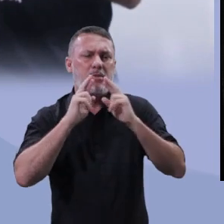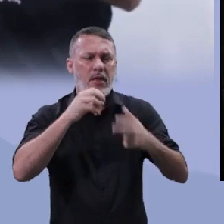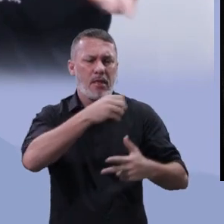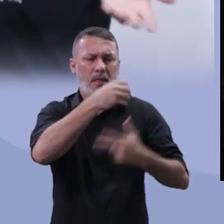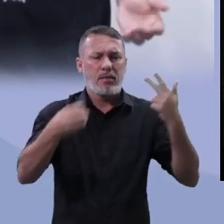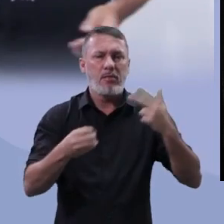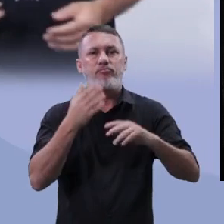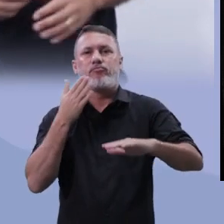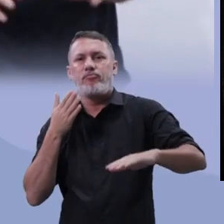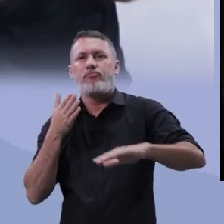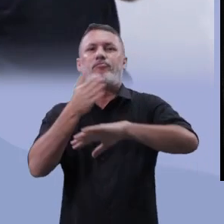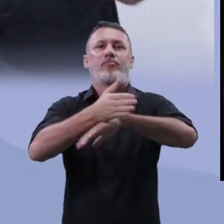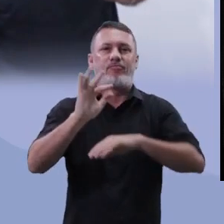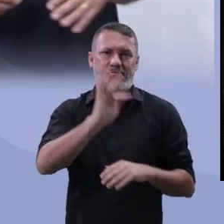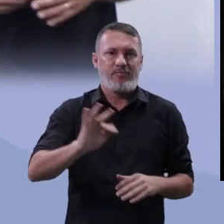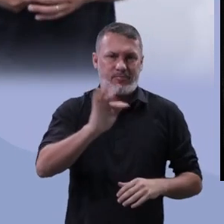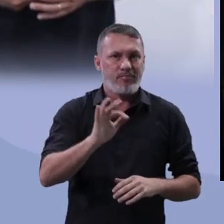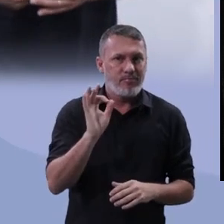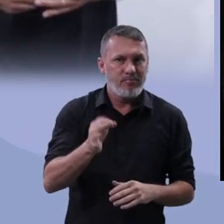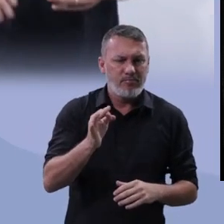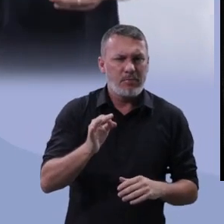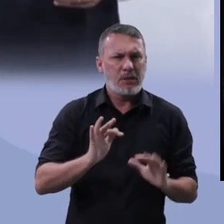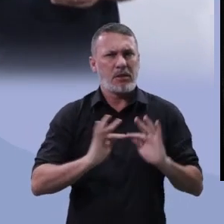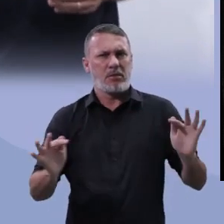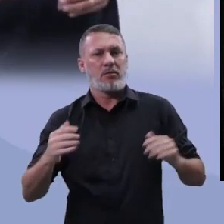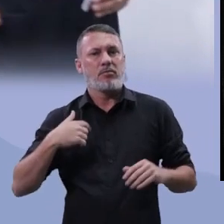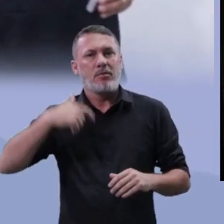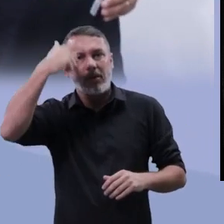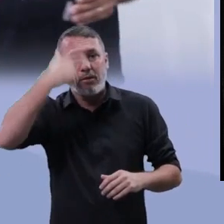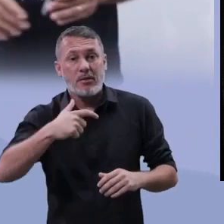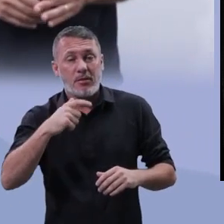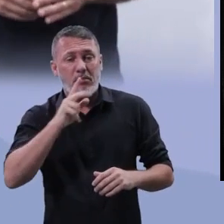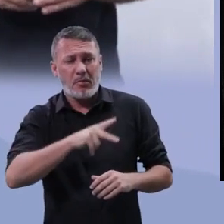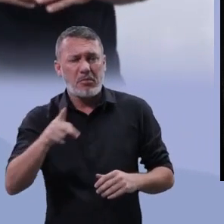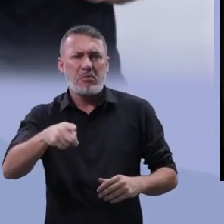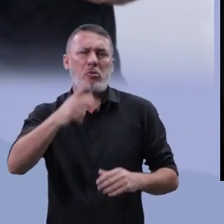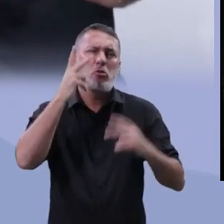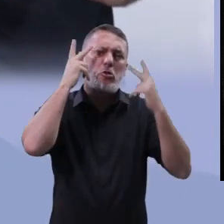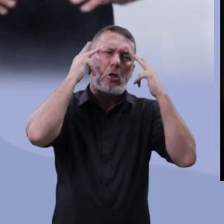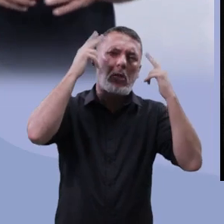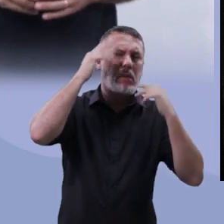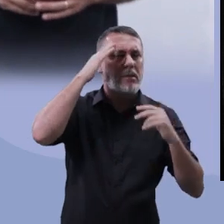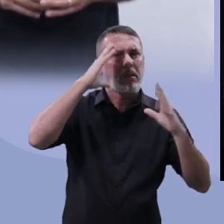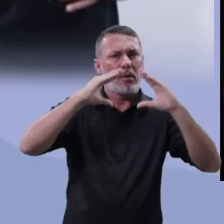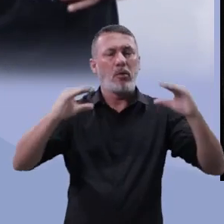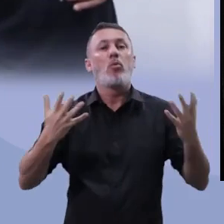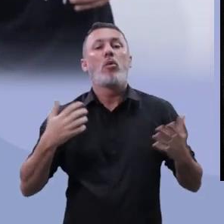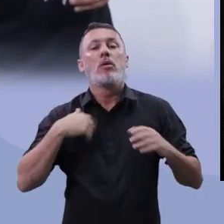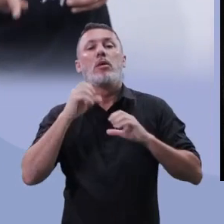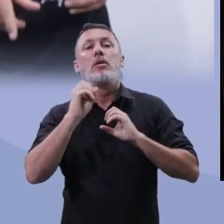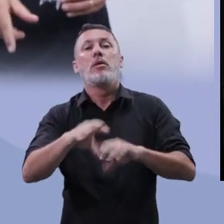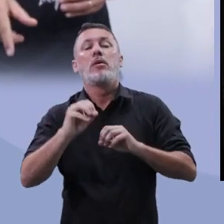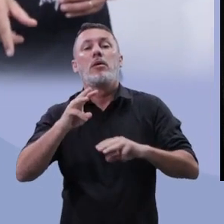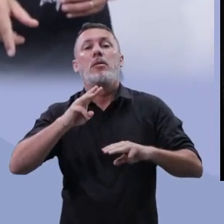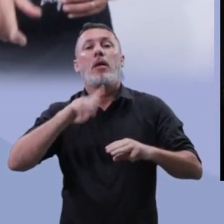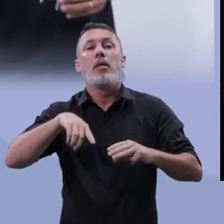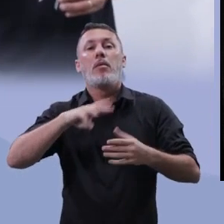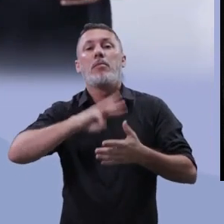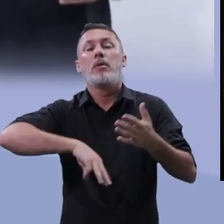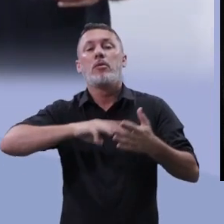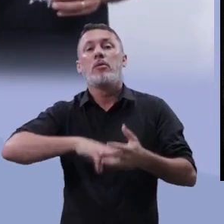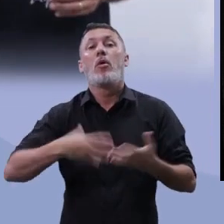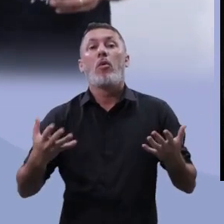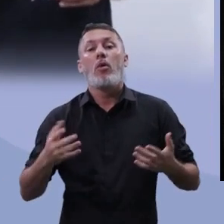Enem e entrar na faculdade. Simples assim. Aqui no Hacker da Matemática vai ser tranquilidade. Qual a nossa metodologia de trabalho